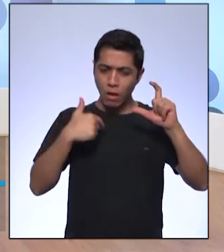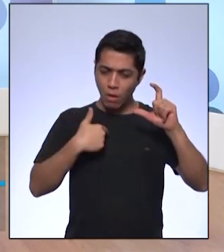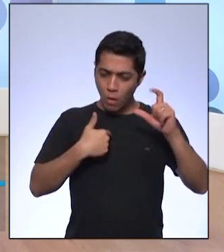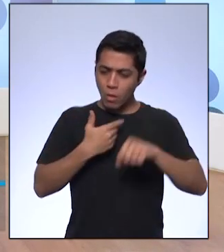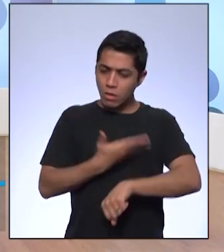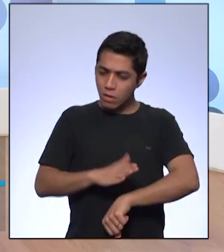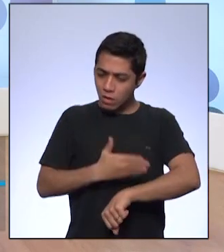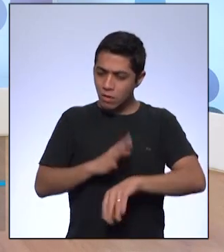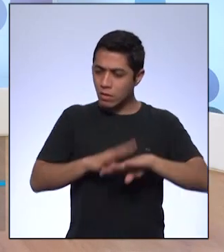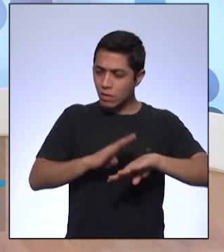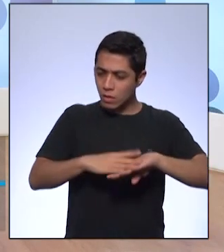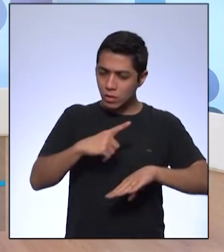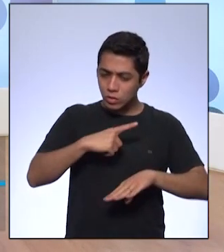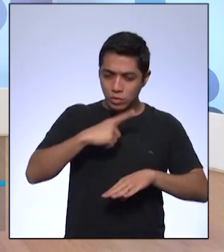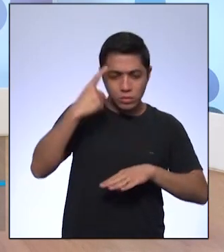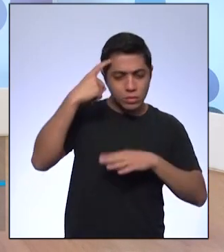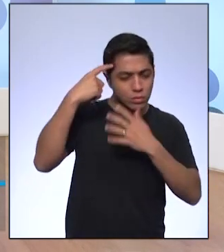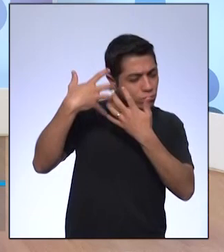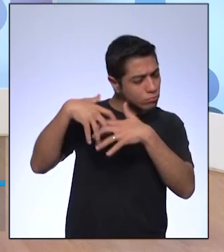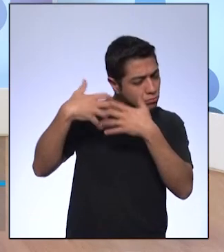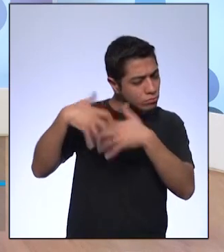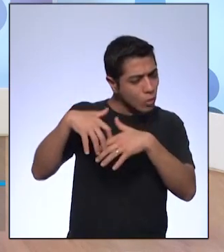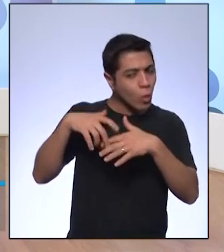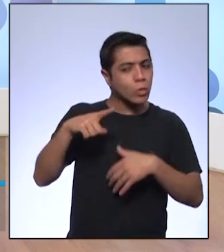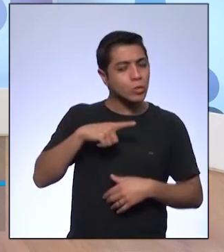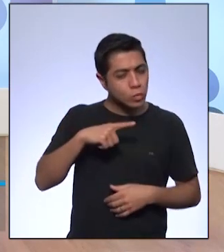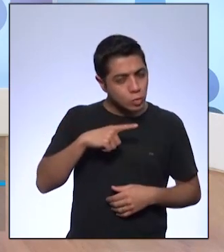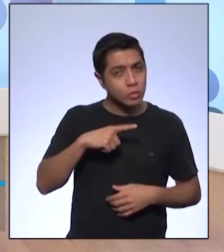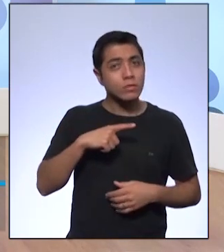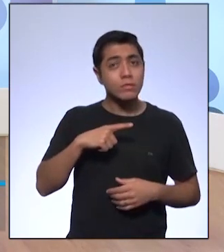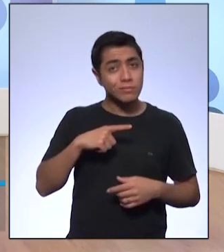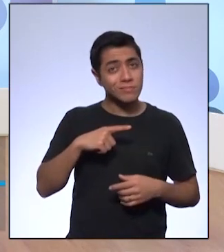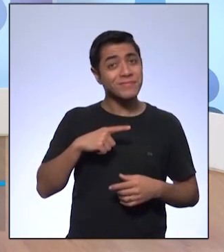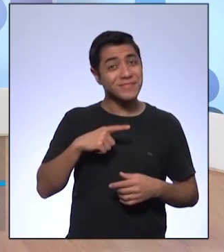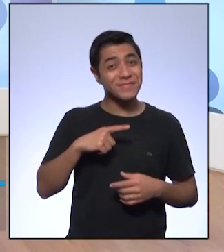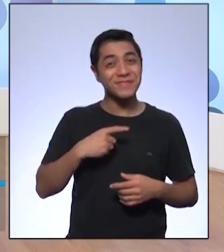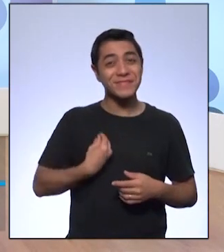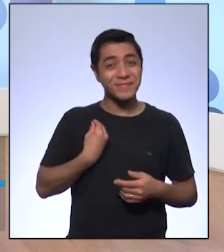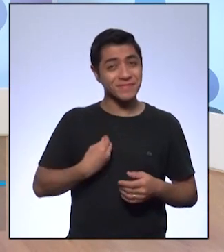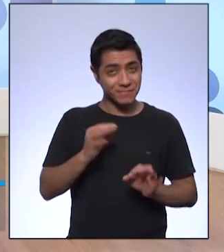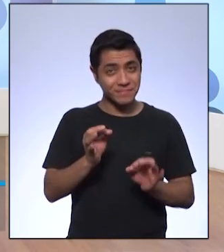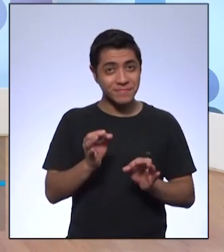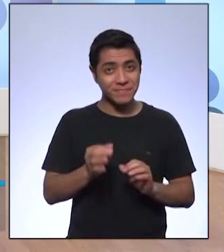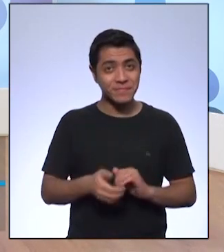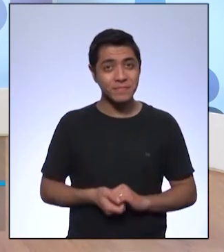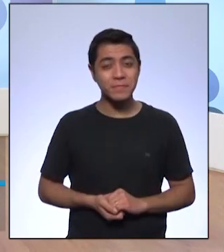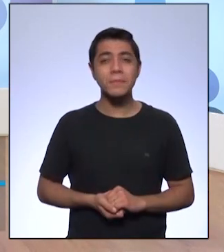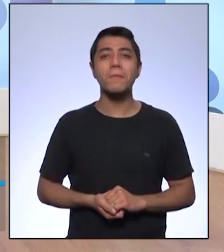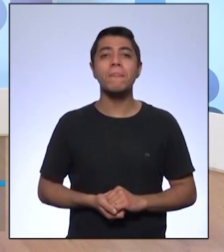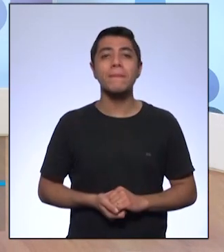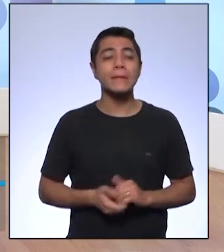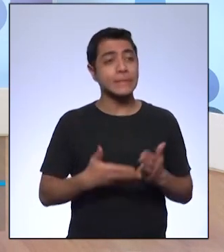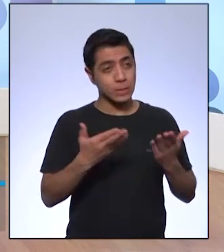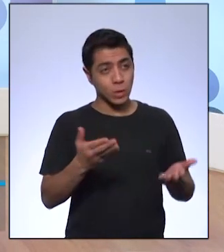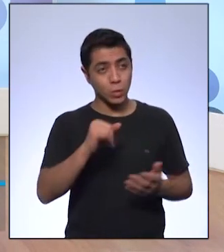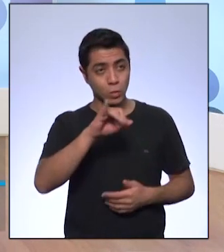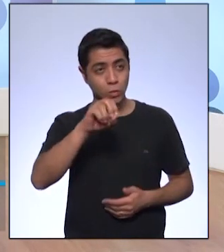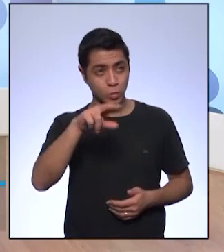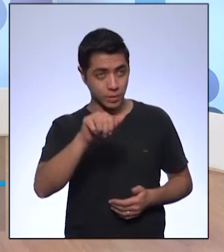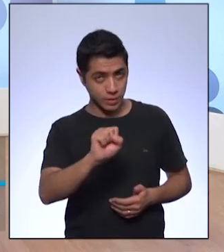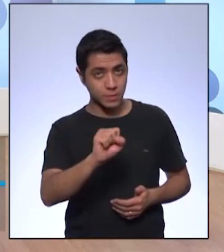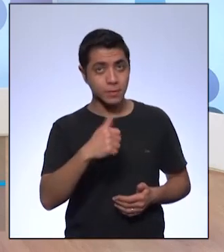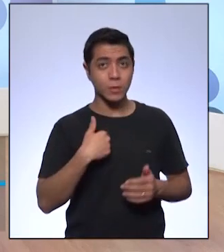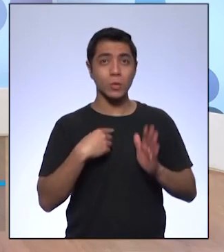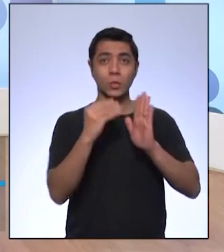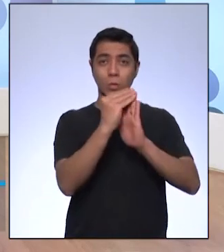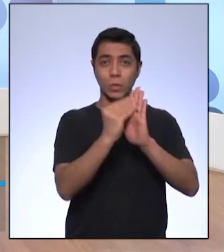lógico, coerente. Ou seja, você está desenvolvendo matemática. Não é isso? Jonas, eu coloquei aqui 4 situações e